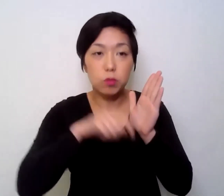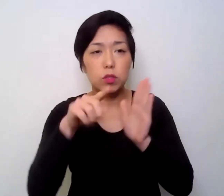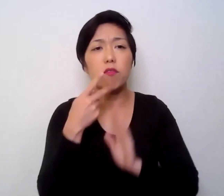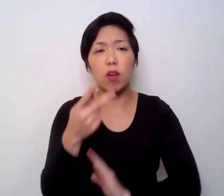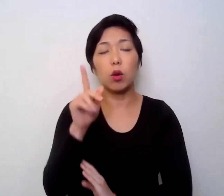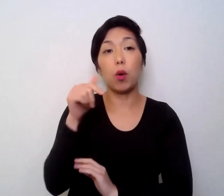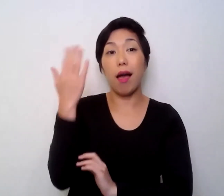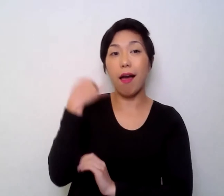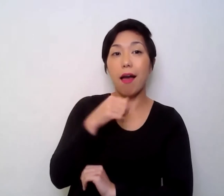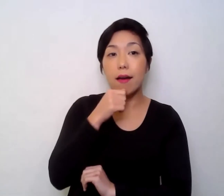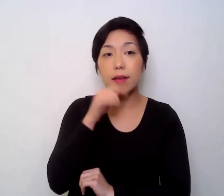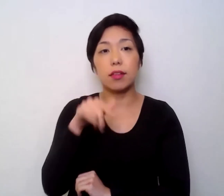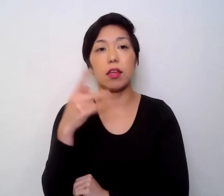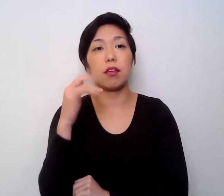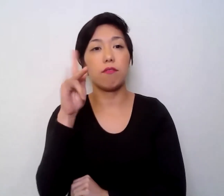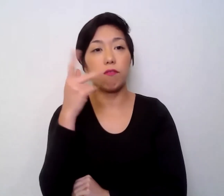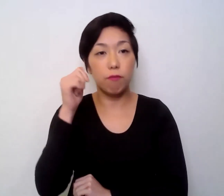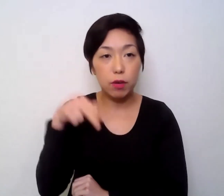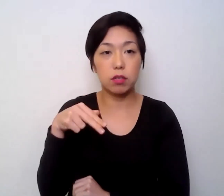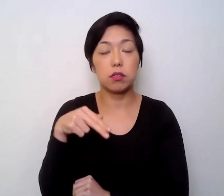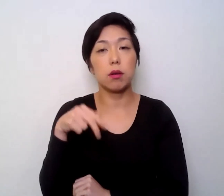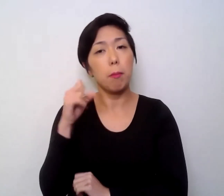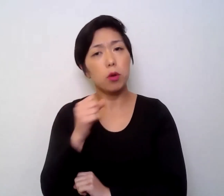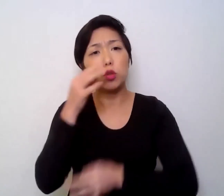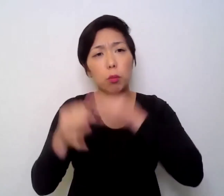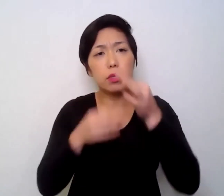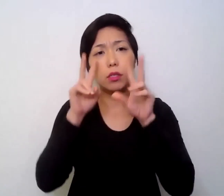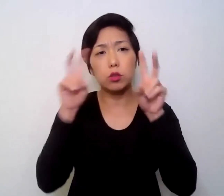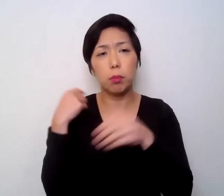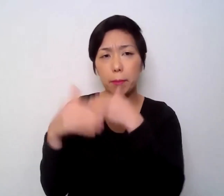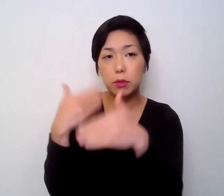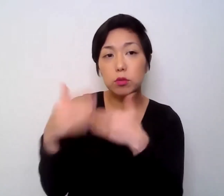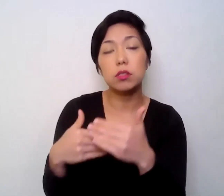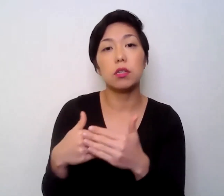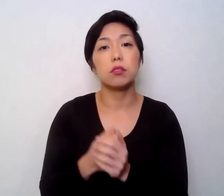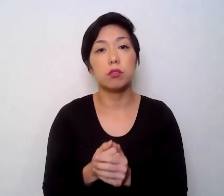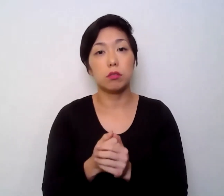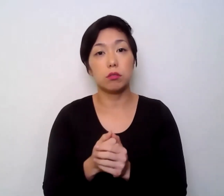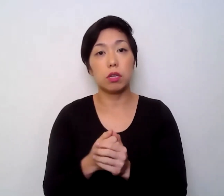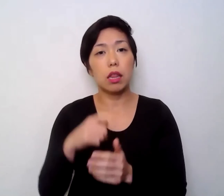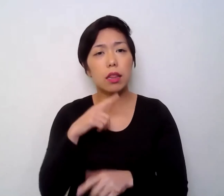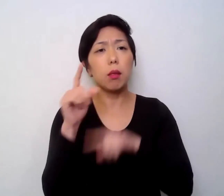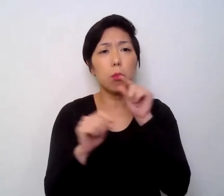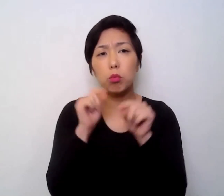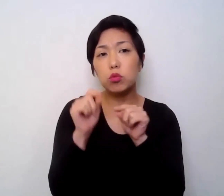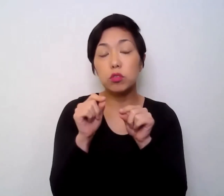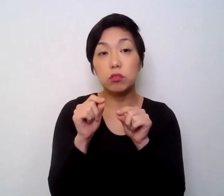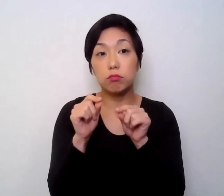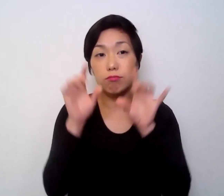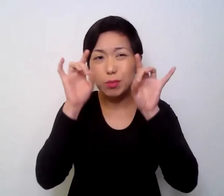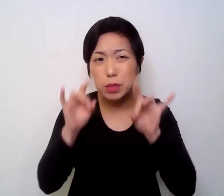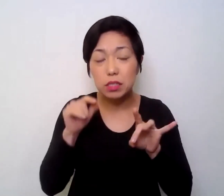comentar um pouco mais sobre os processos e se existe algum motivo específico para o tombamento pelo órgão federal estar